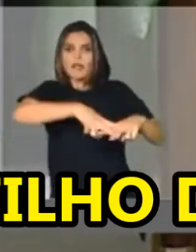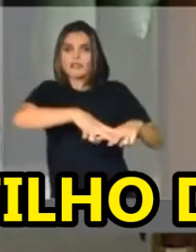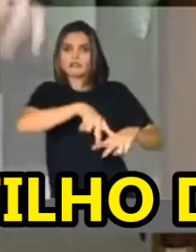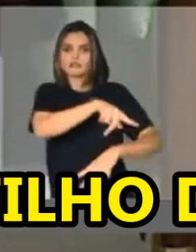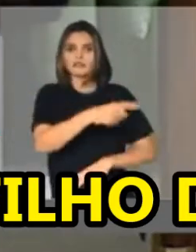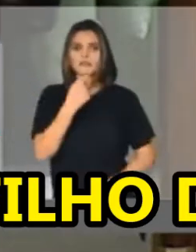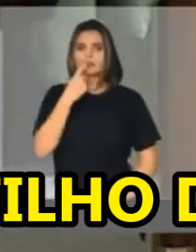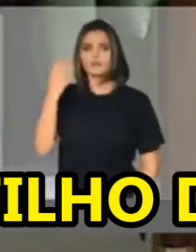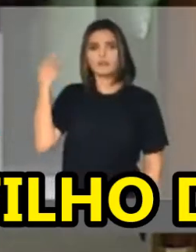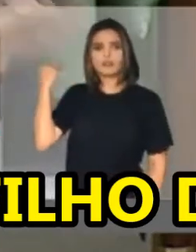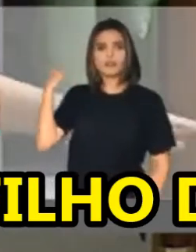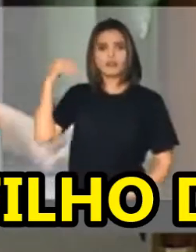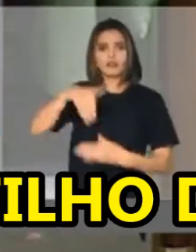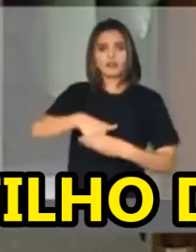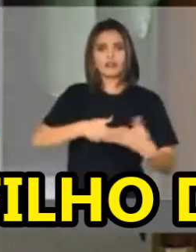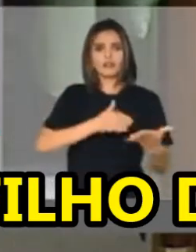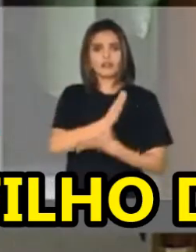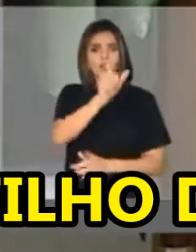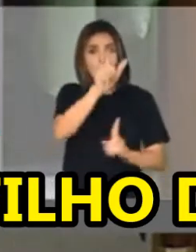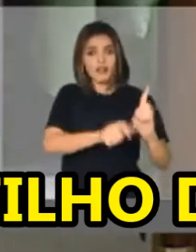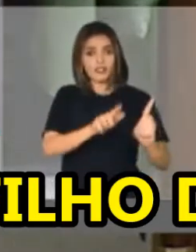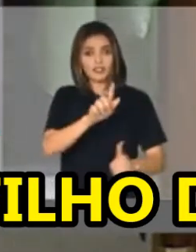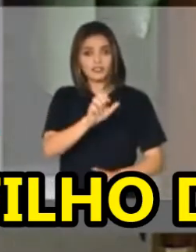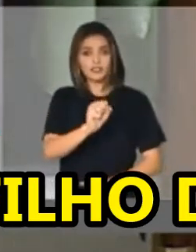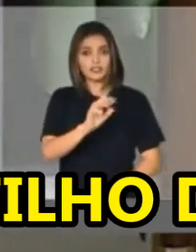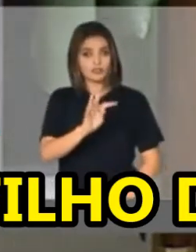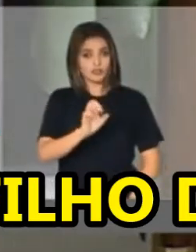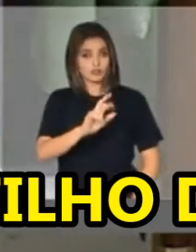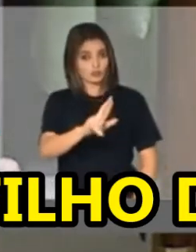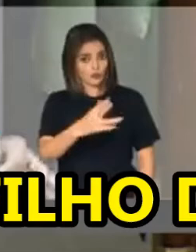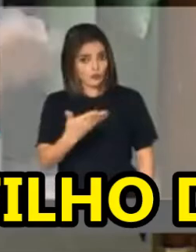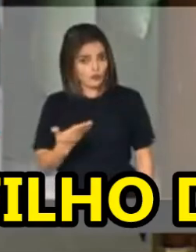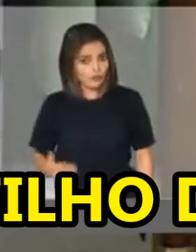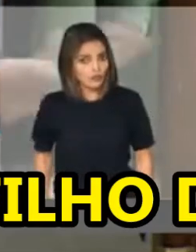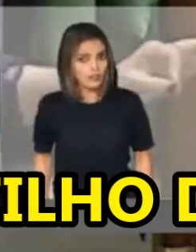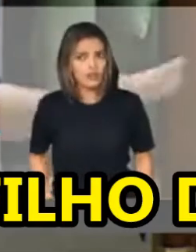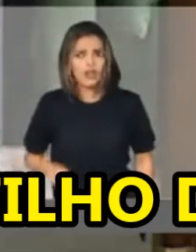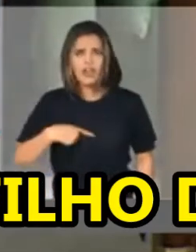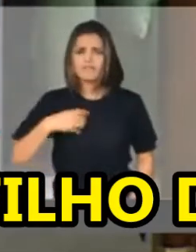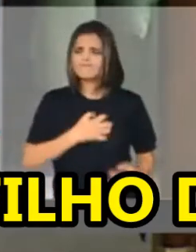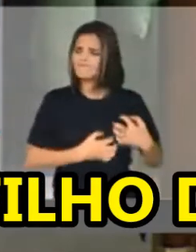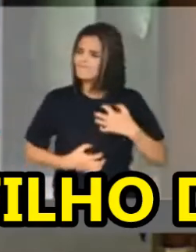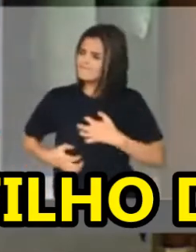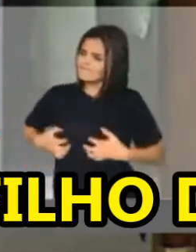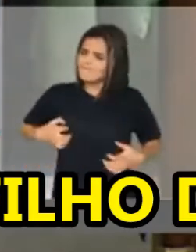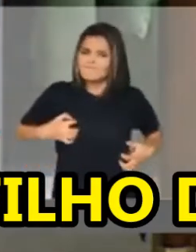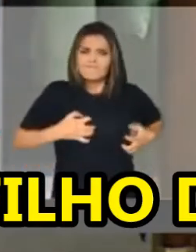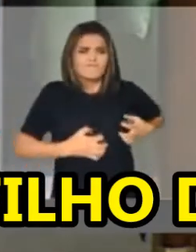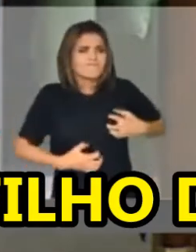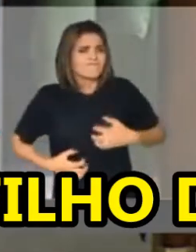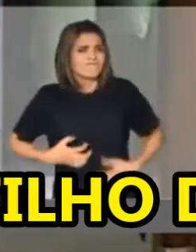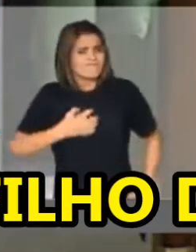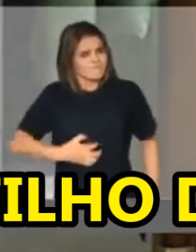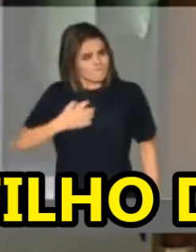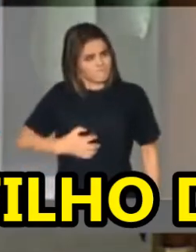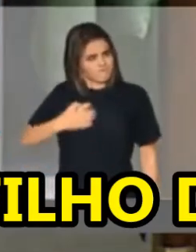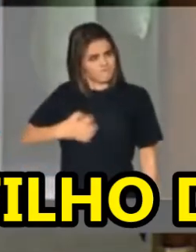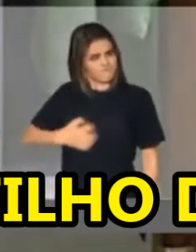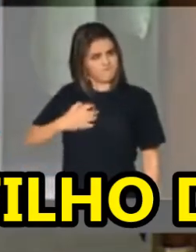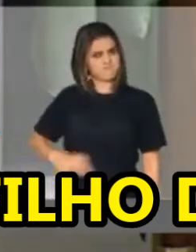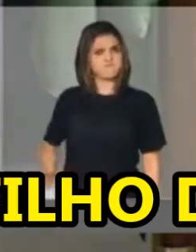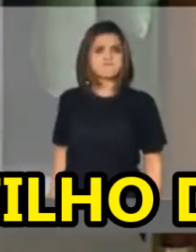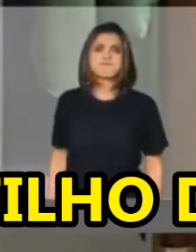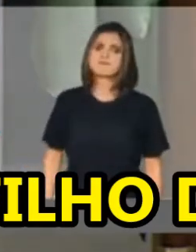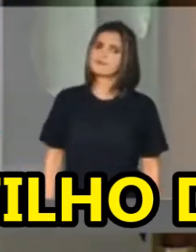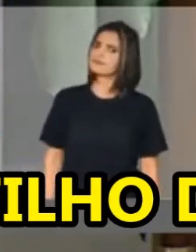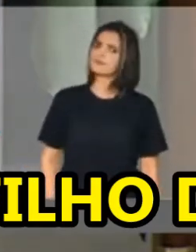recém-eleito um gestor público. Isso é algo de indignar. Não entro aqui no mérito da